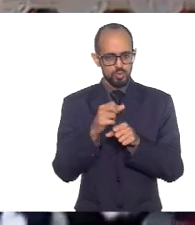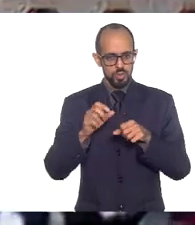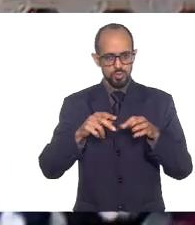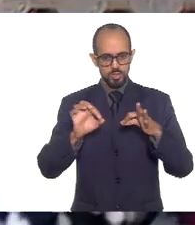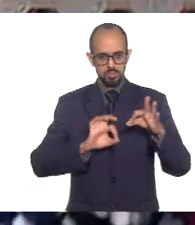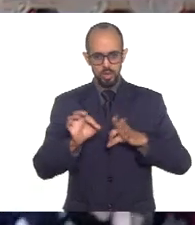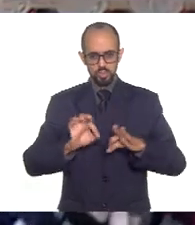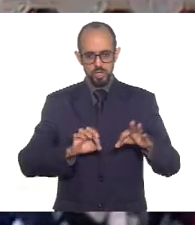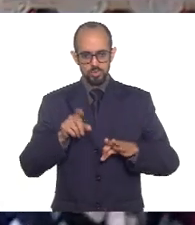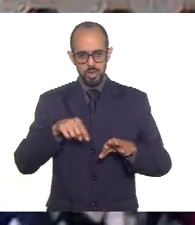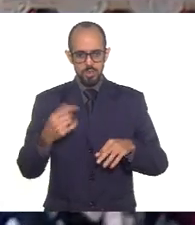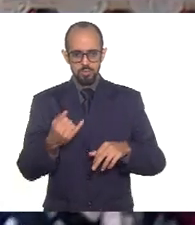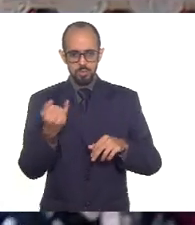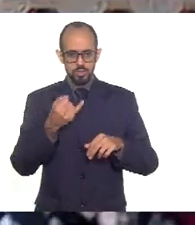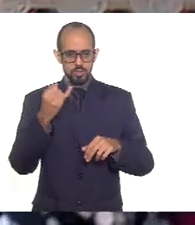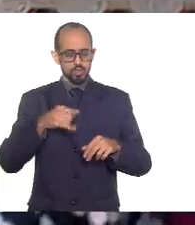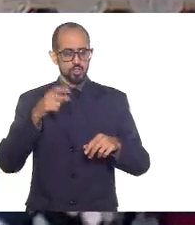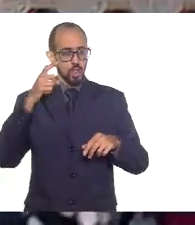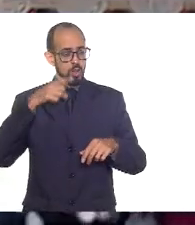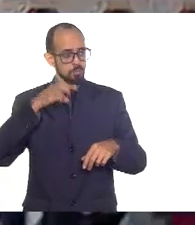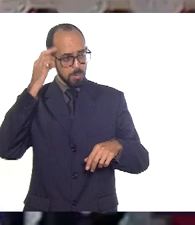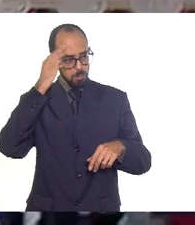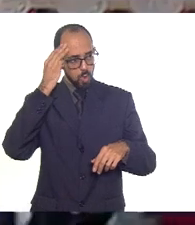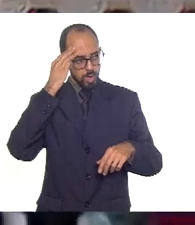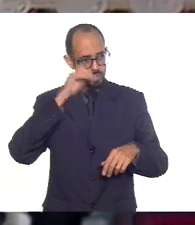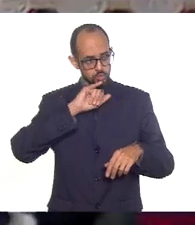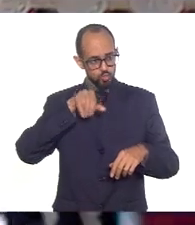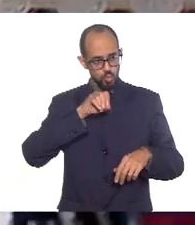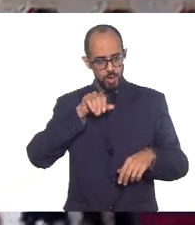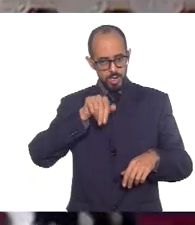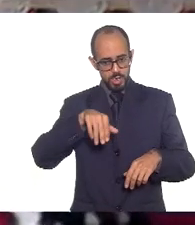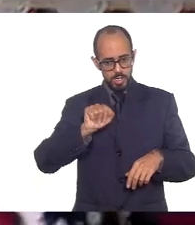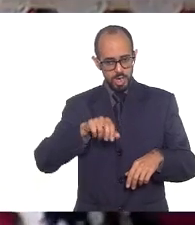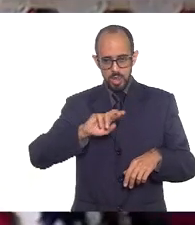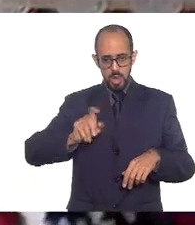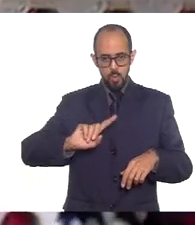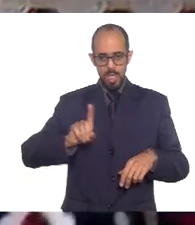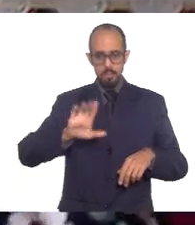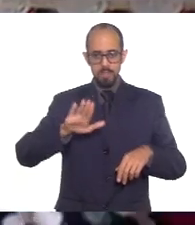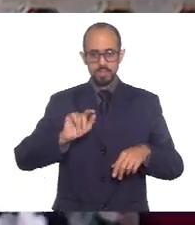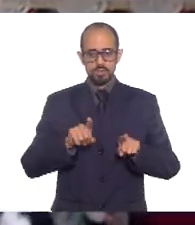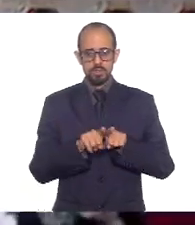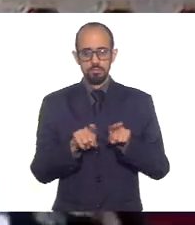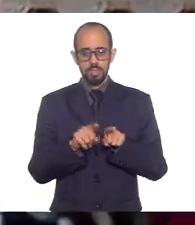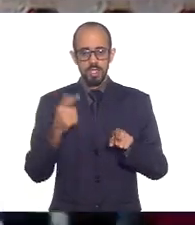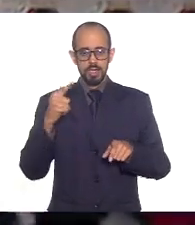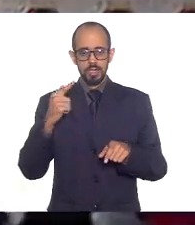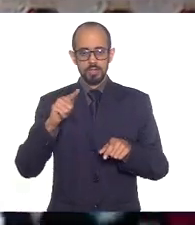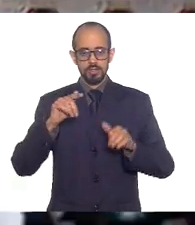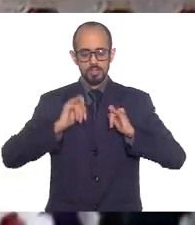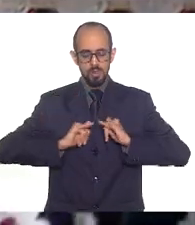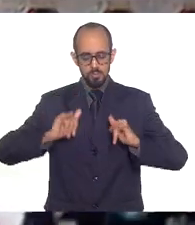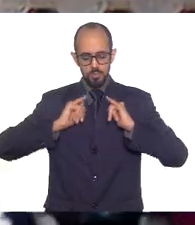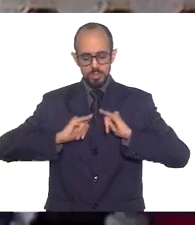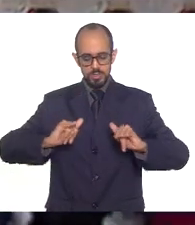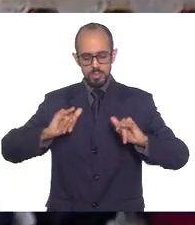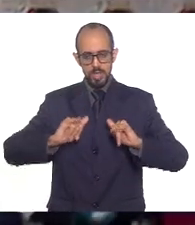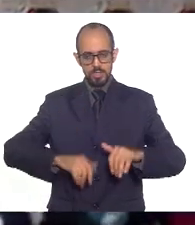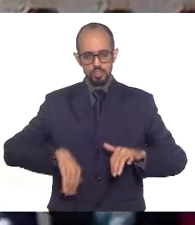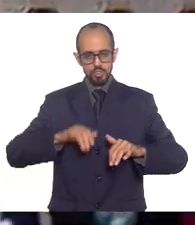Não só em memória de Joana mas também em relação a garantia né da publicidade de dados